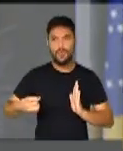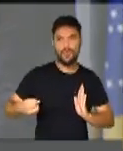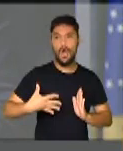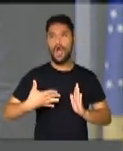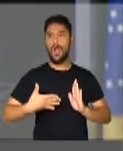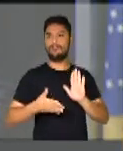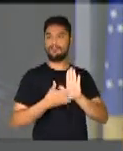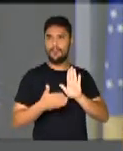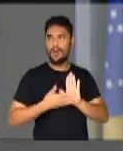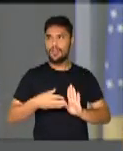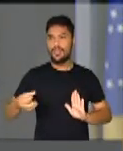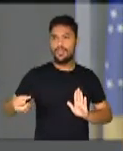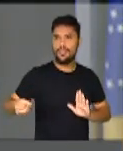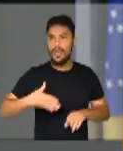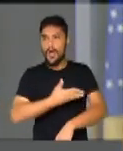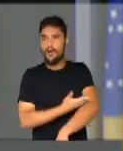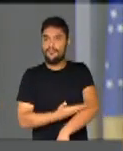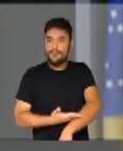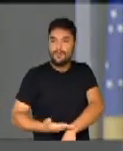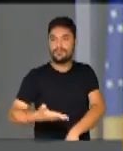costumes,